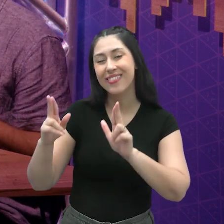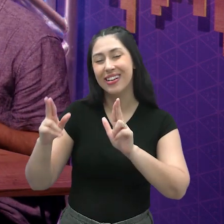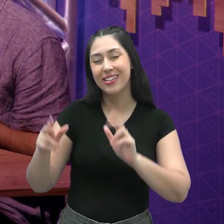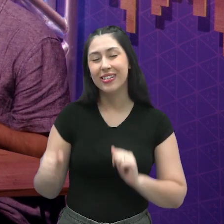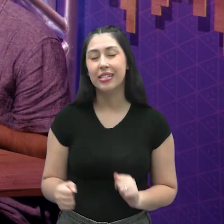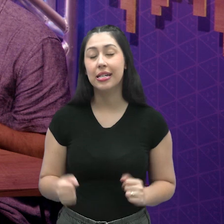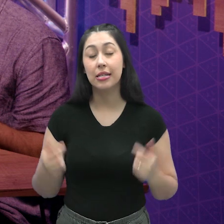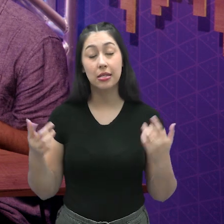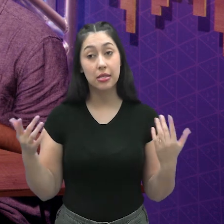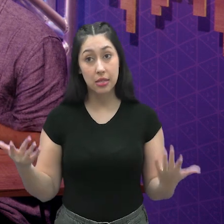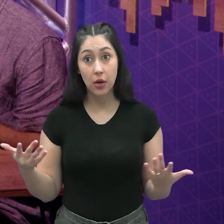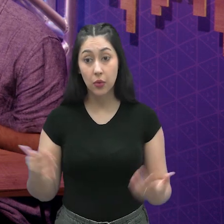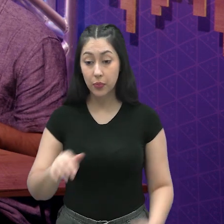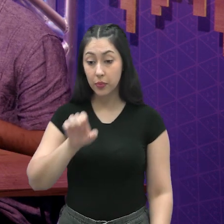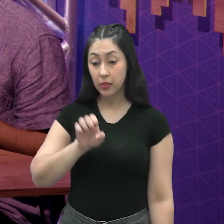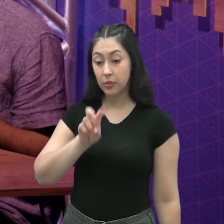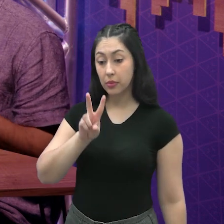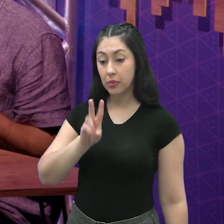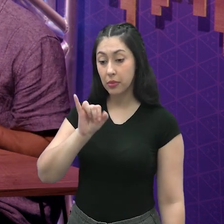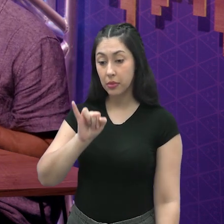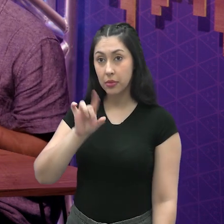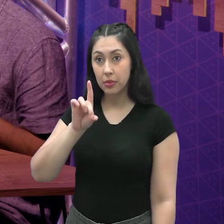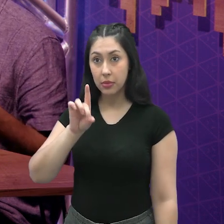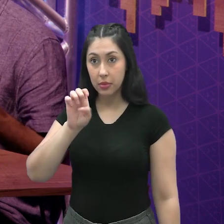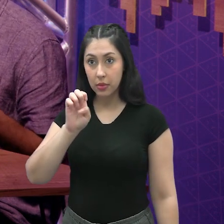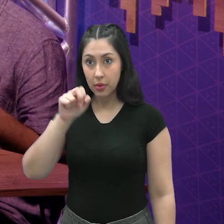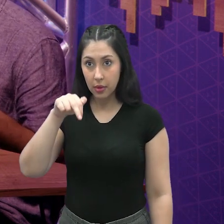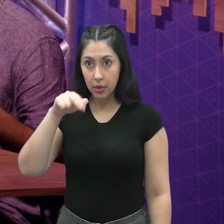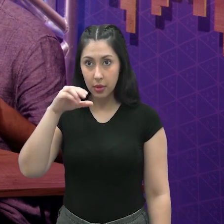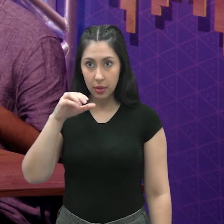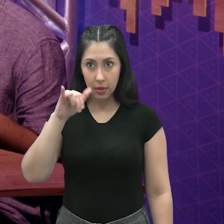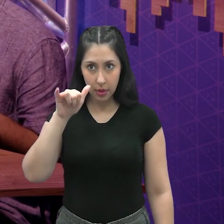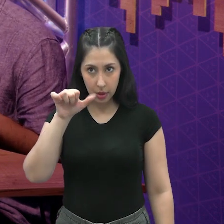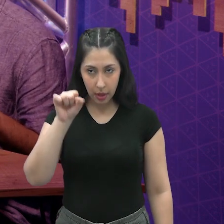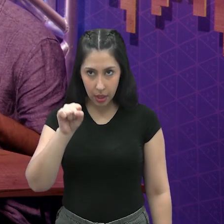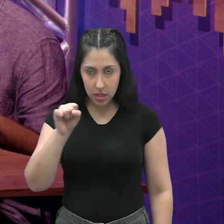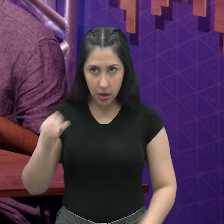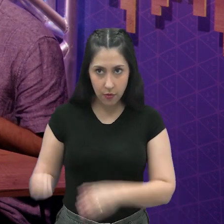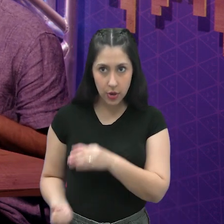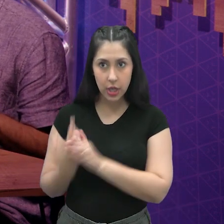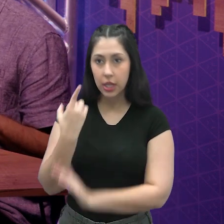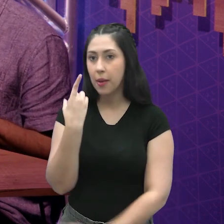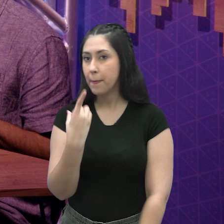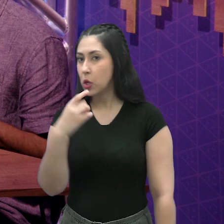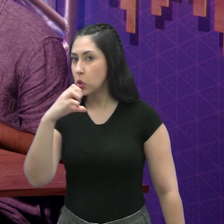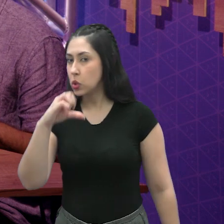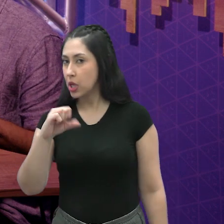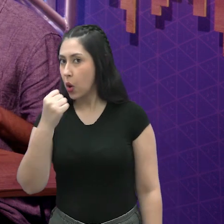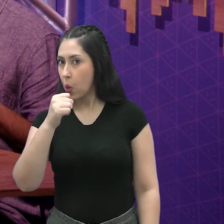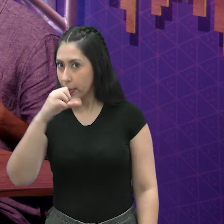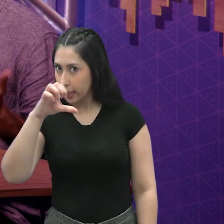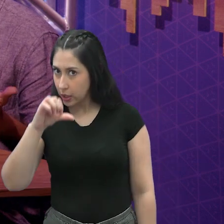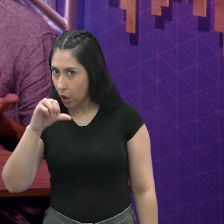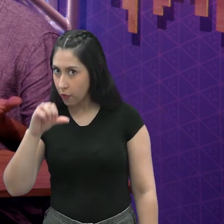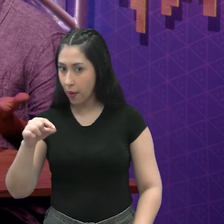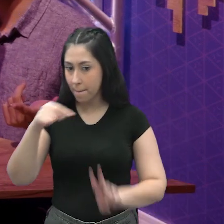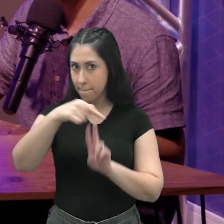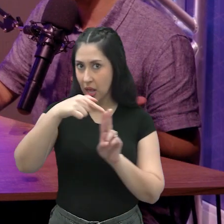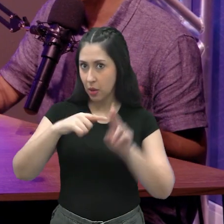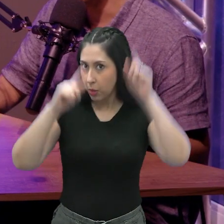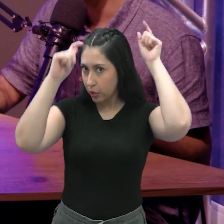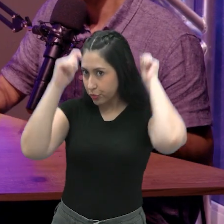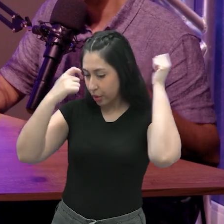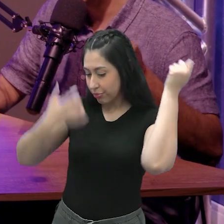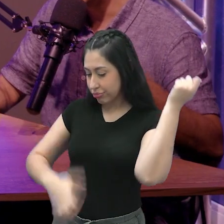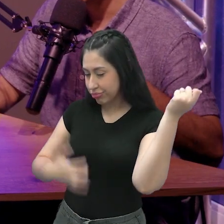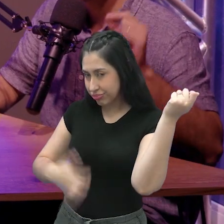assim, o Evidências né, a música Evidências, ela foi lançada em 1989 pela dupla Chitãozinho e